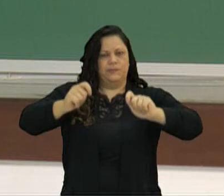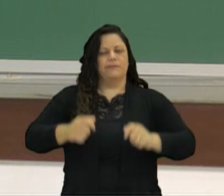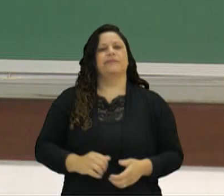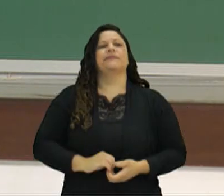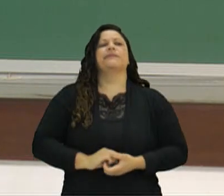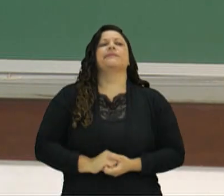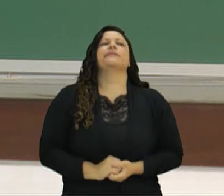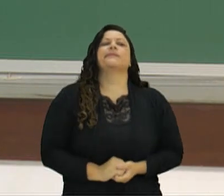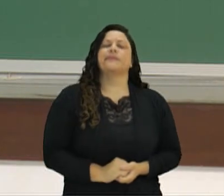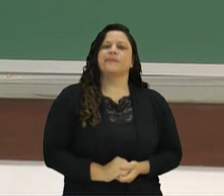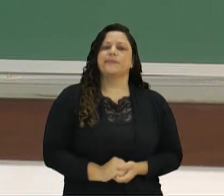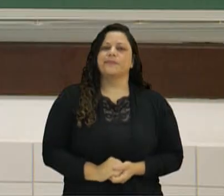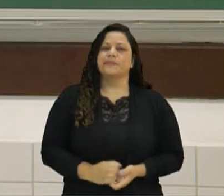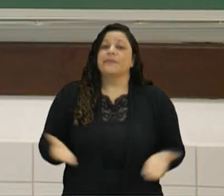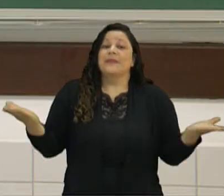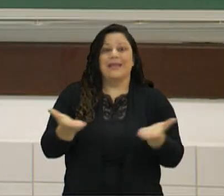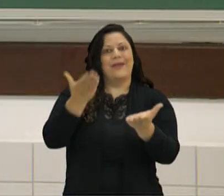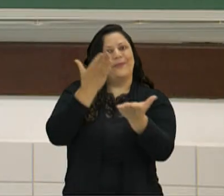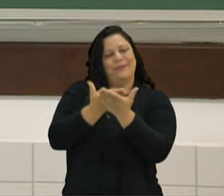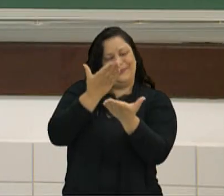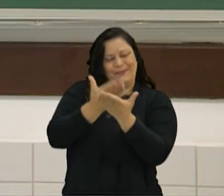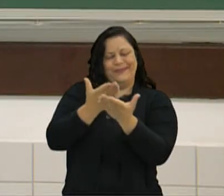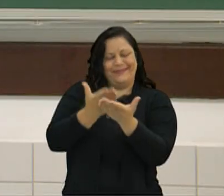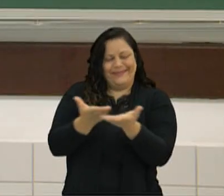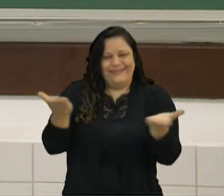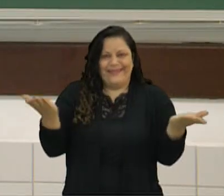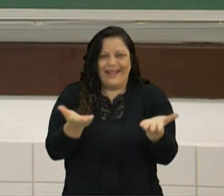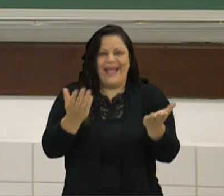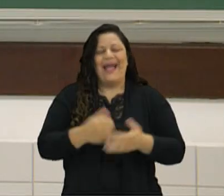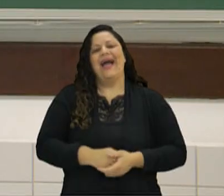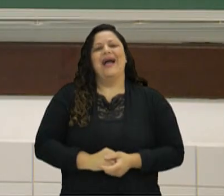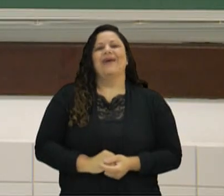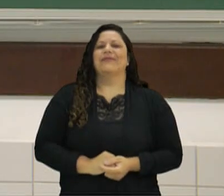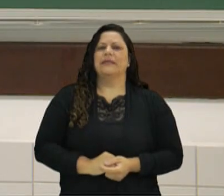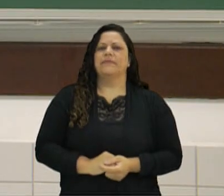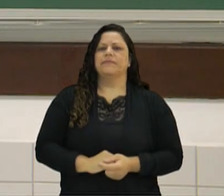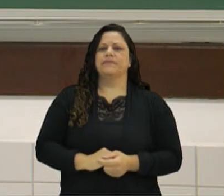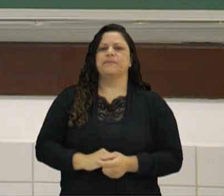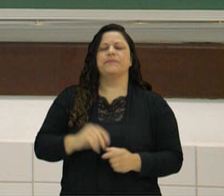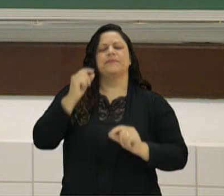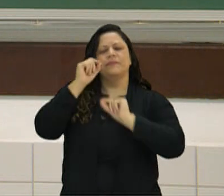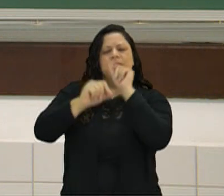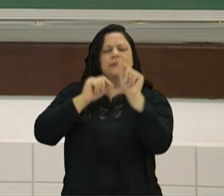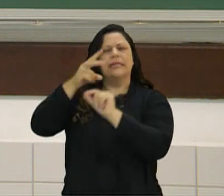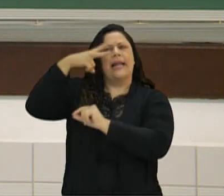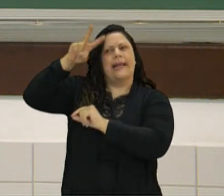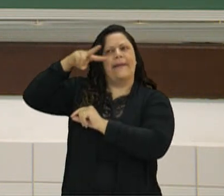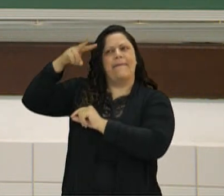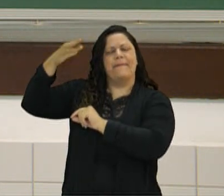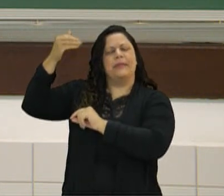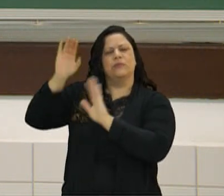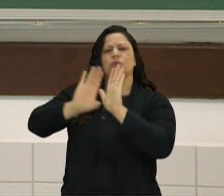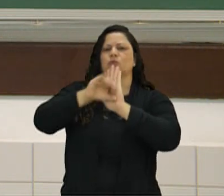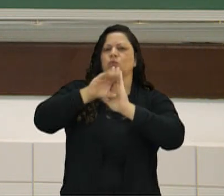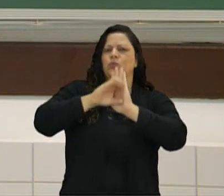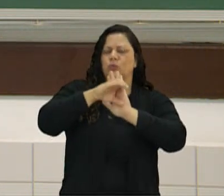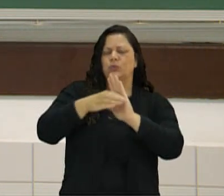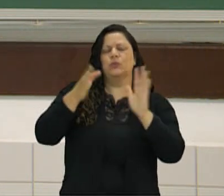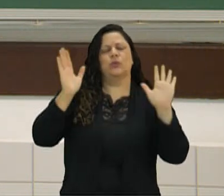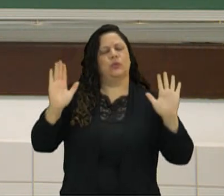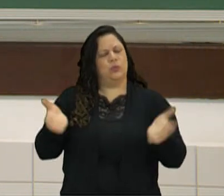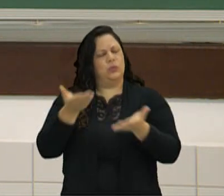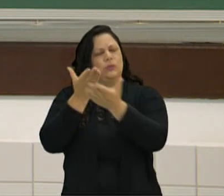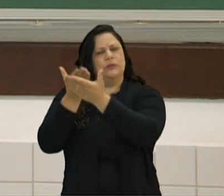positivas. Bom, na aula de hoje, então, a gente reforçou alguns conceitos estudados por